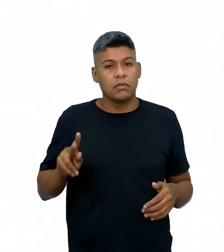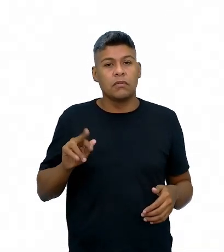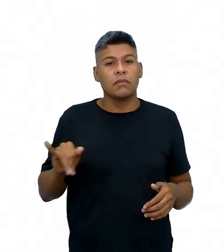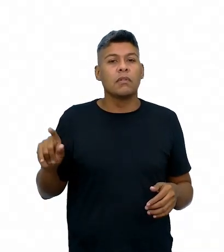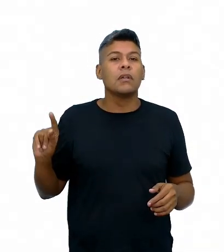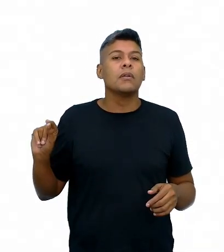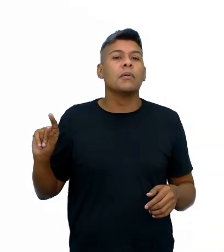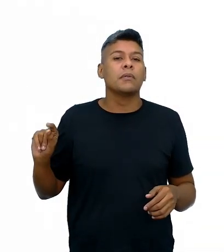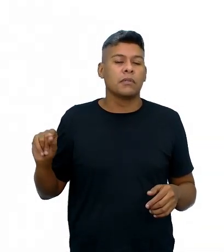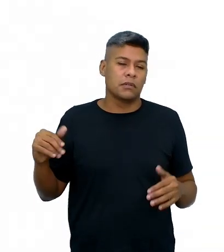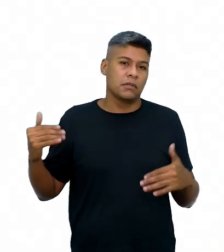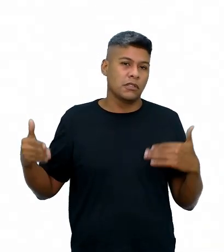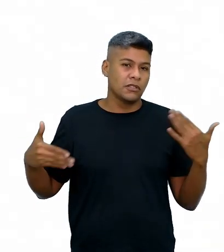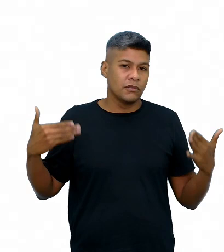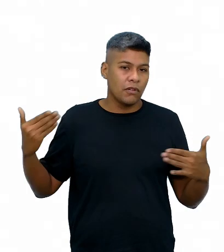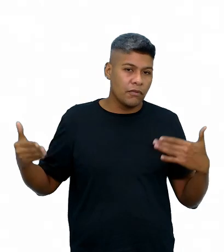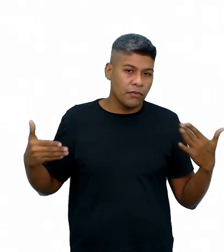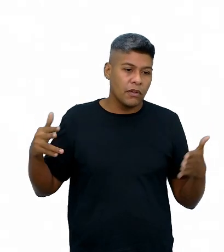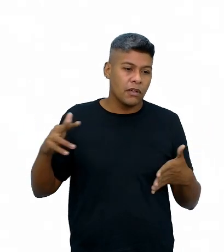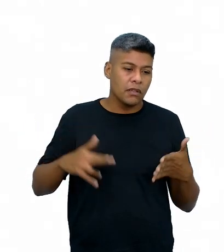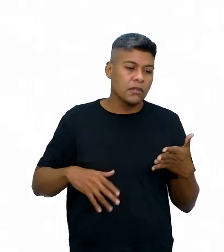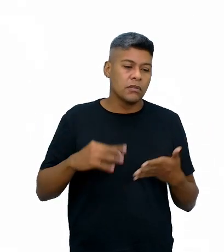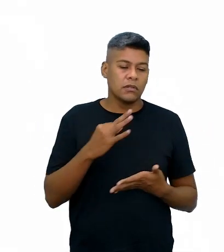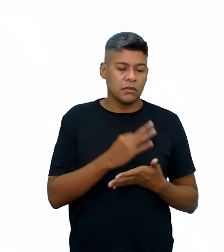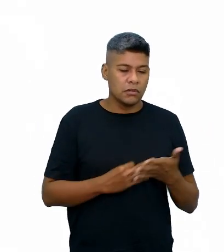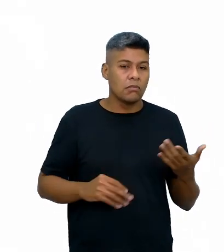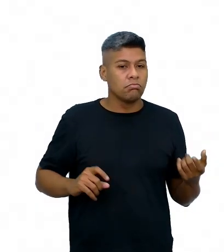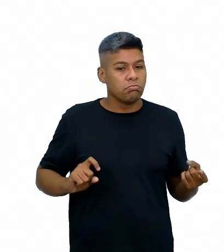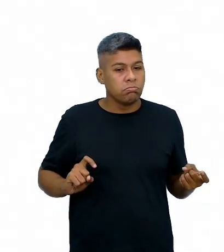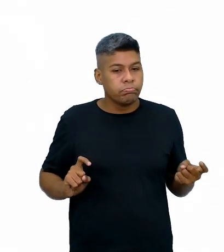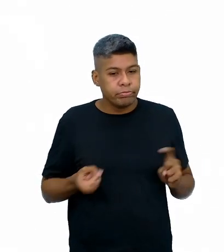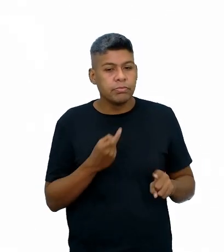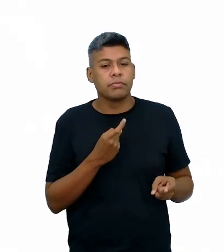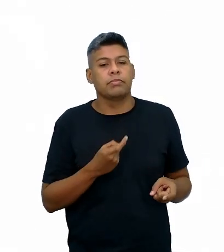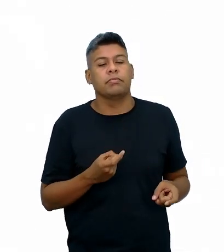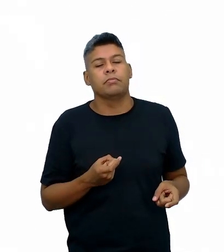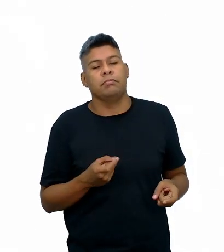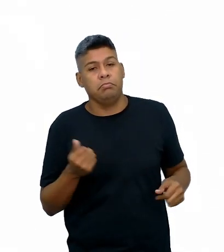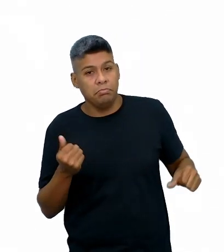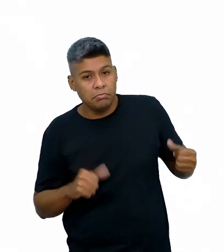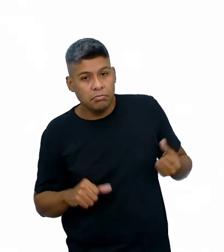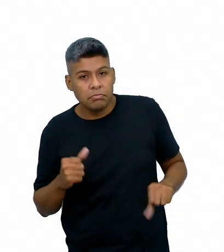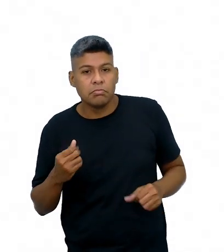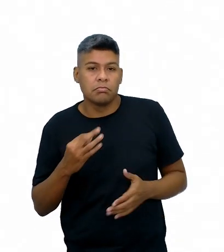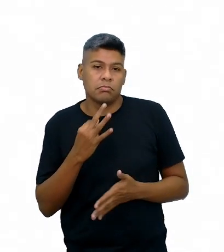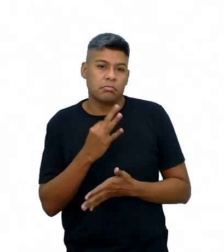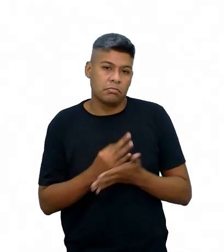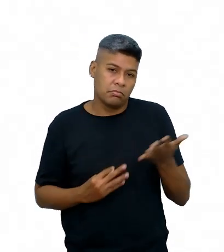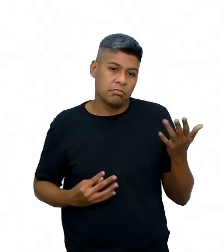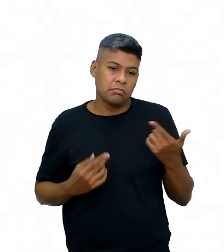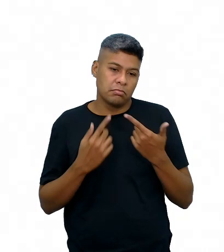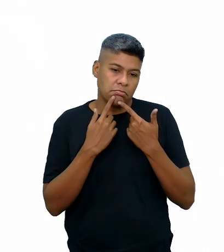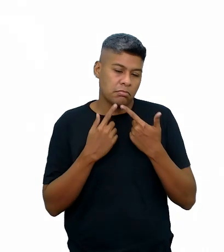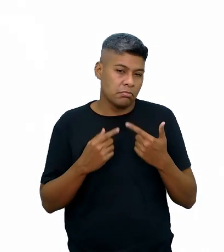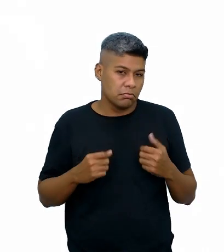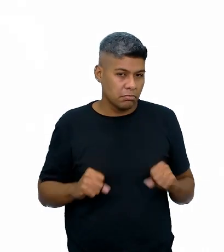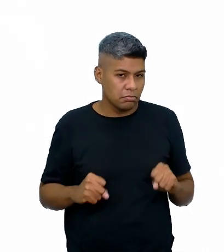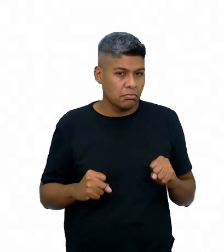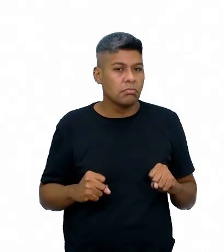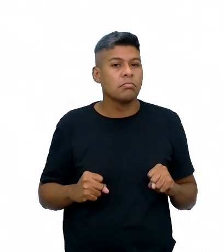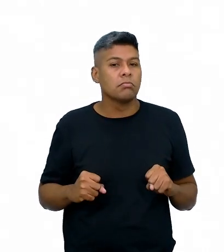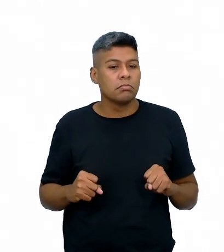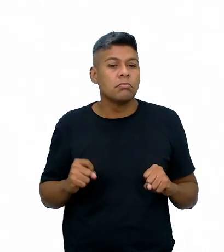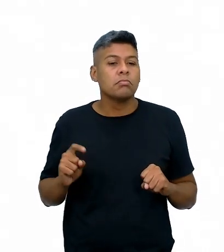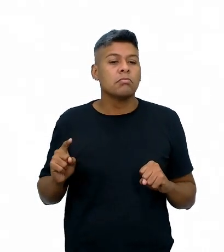vai desenvolvendo a leitura do texto, a discussão do texto, a análise do texto, né, a análise linguística dele. Aí, no